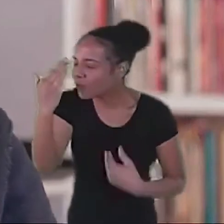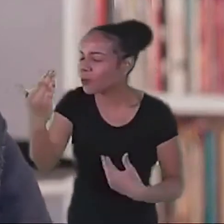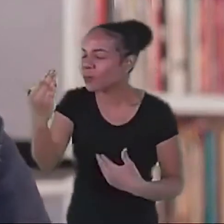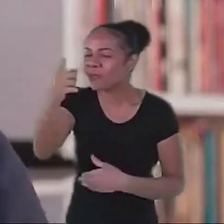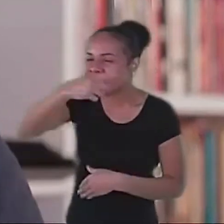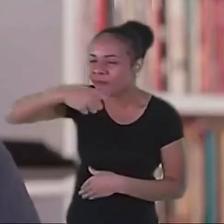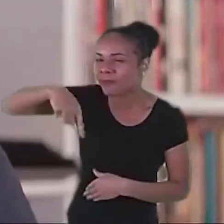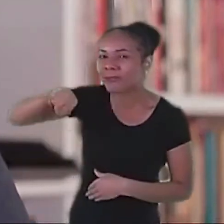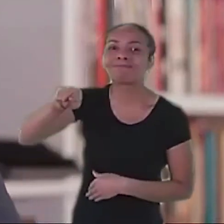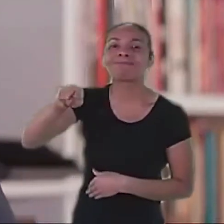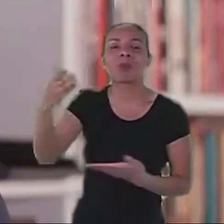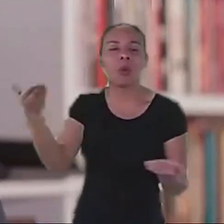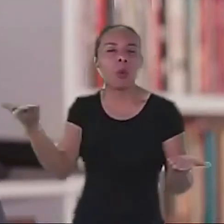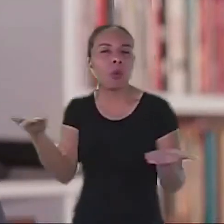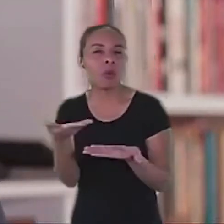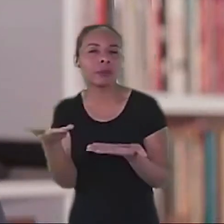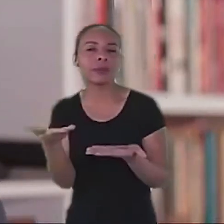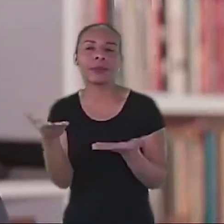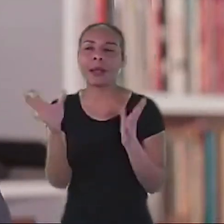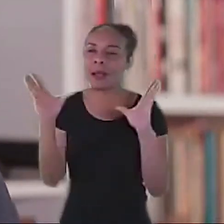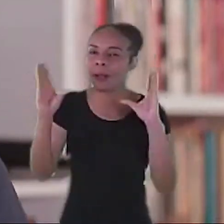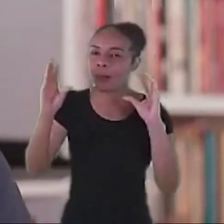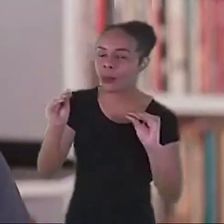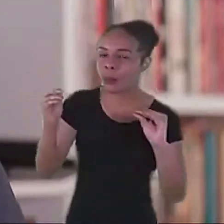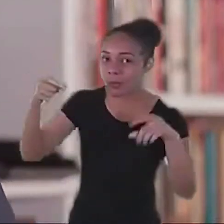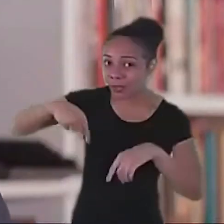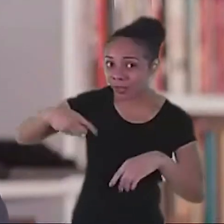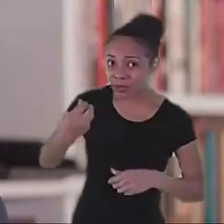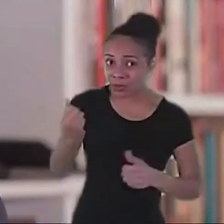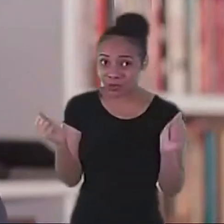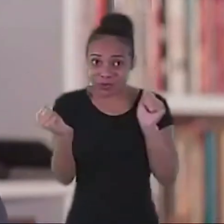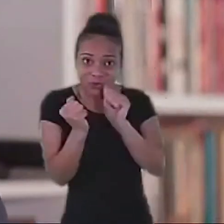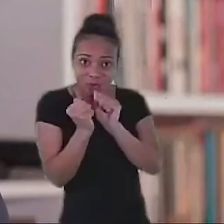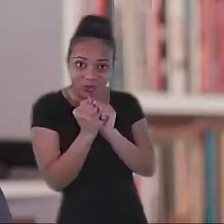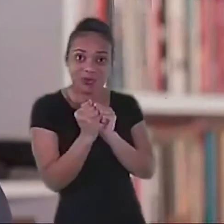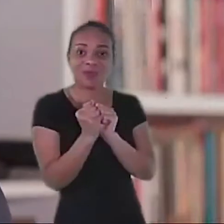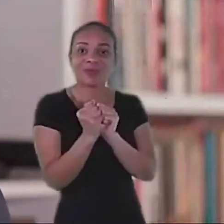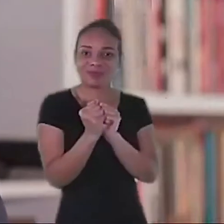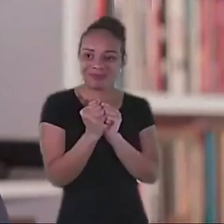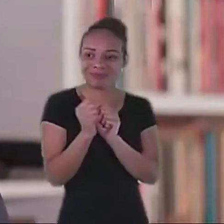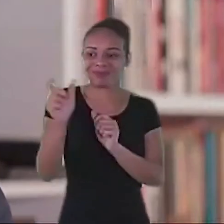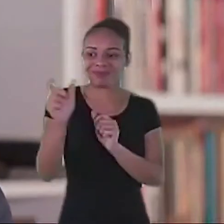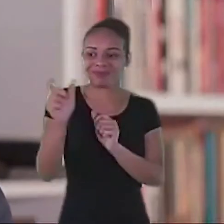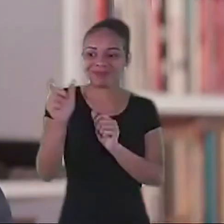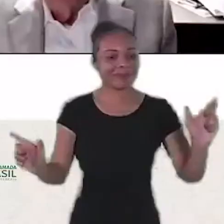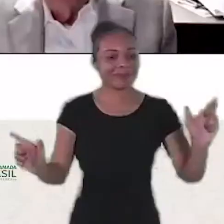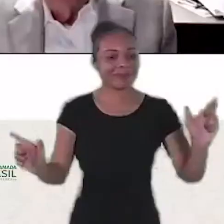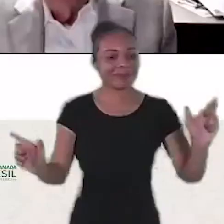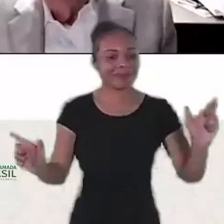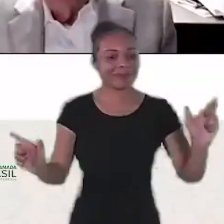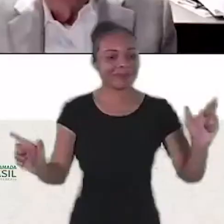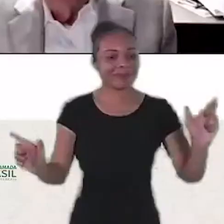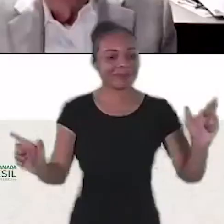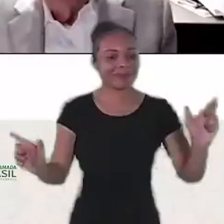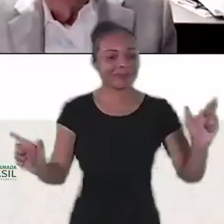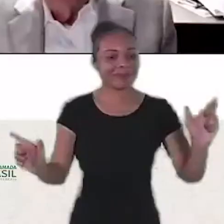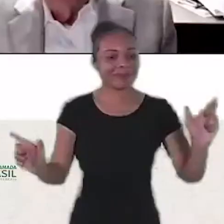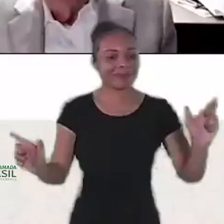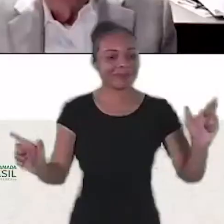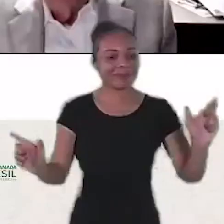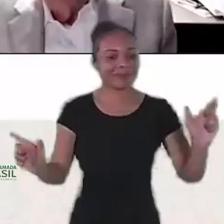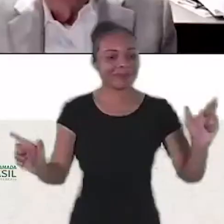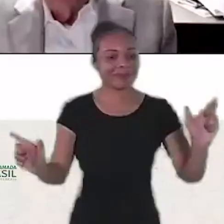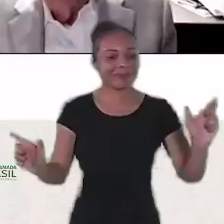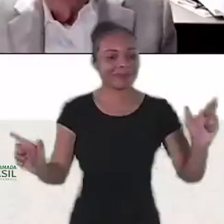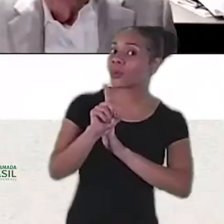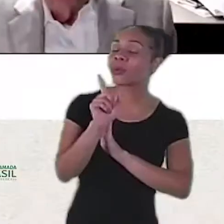sabedoria desses dois sábios. Bem, minha pergunta é a seguinte.